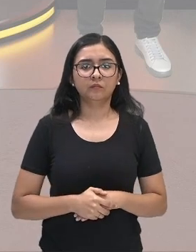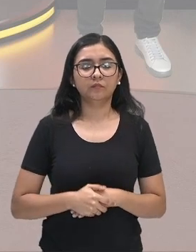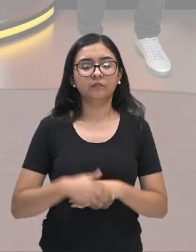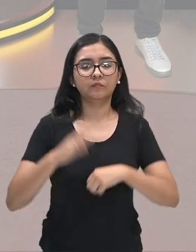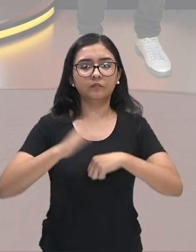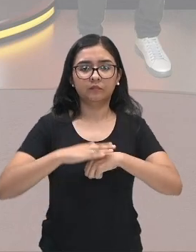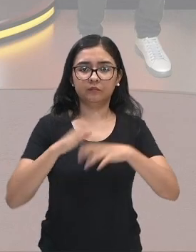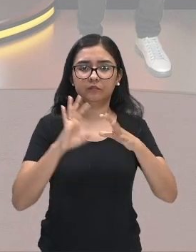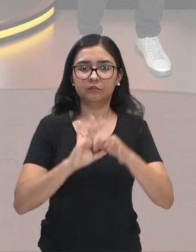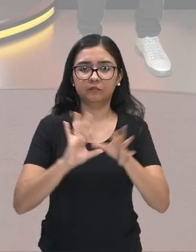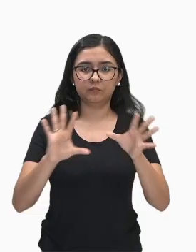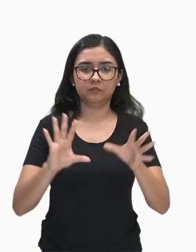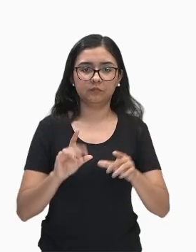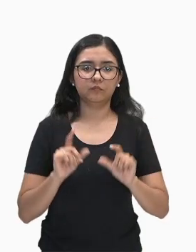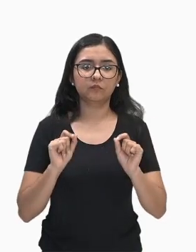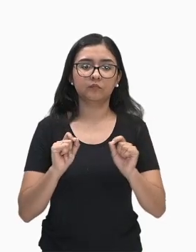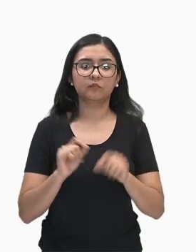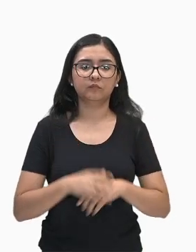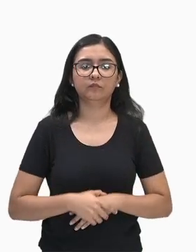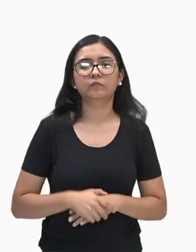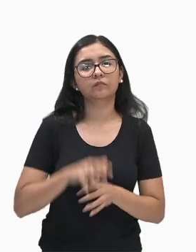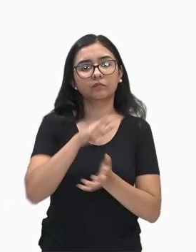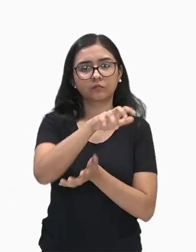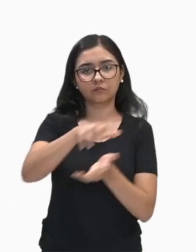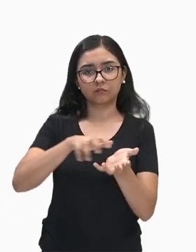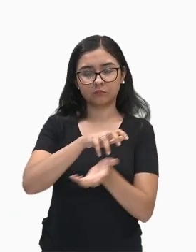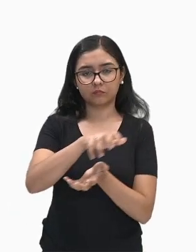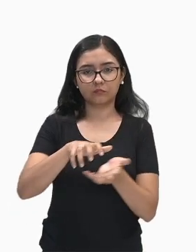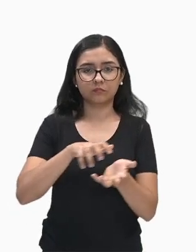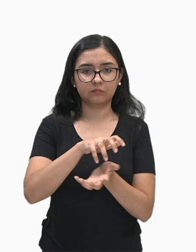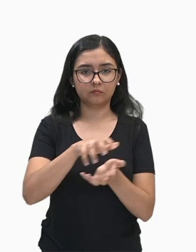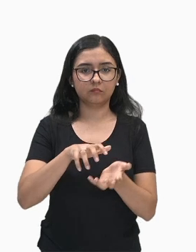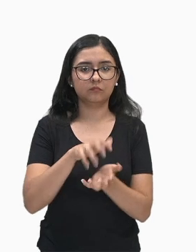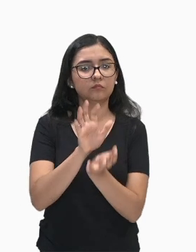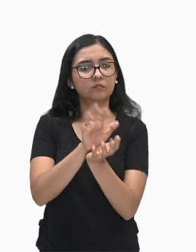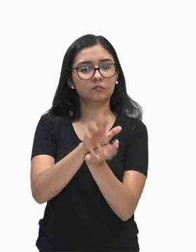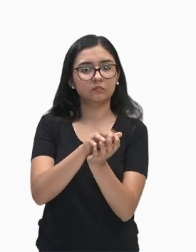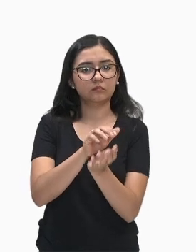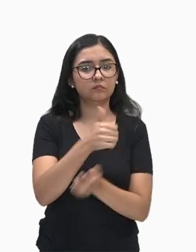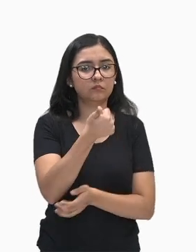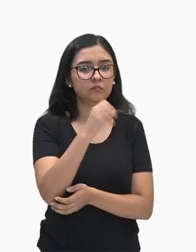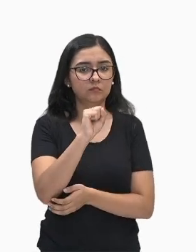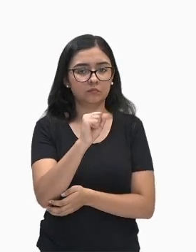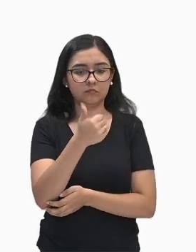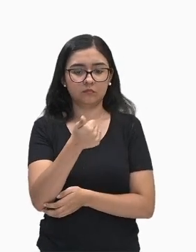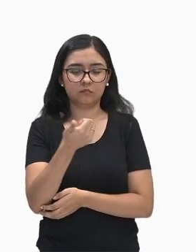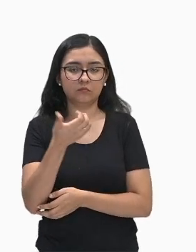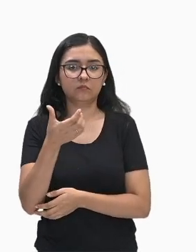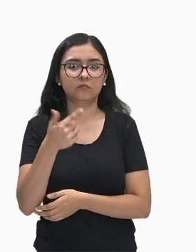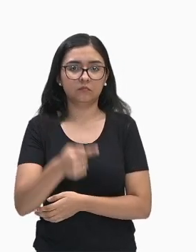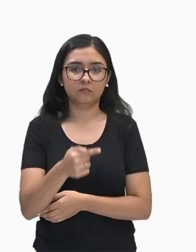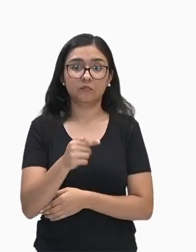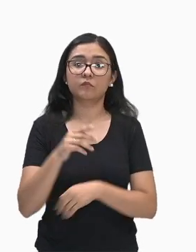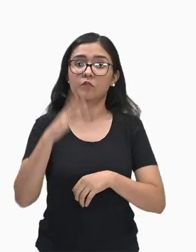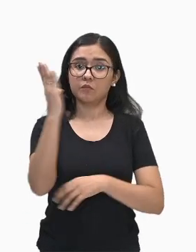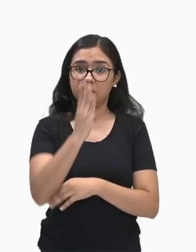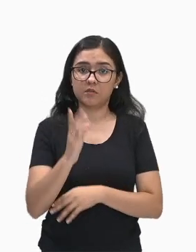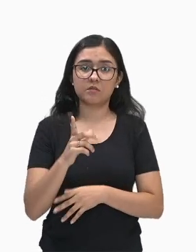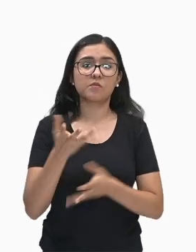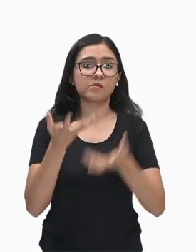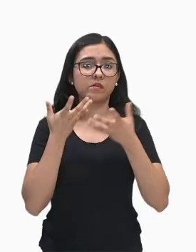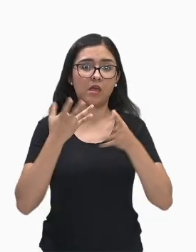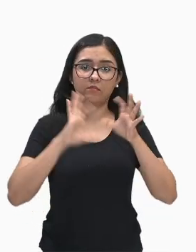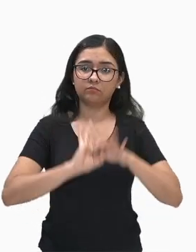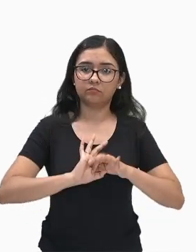independência, o que nós vamos ver lá. Revolução Pernambucana em 1817, o Brasil quer a independência. A